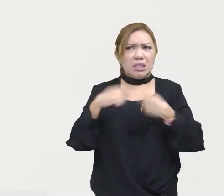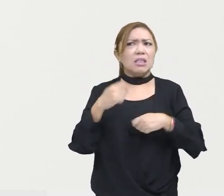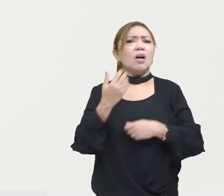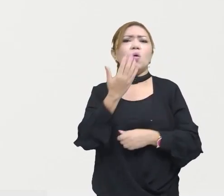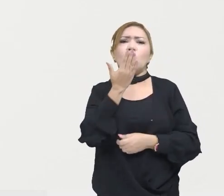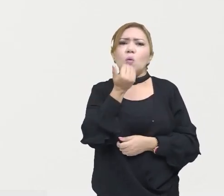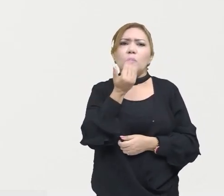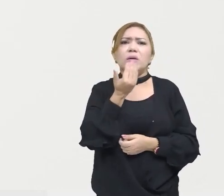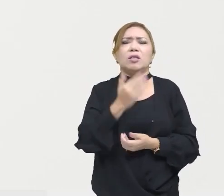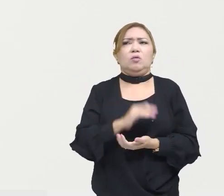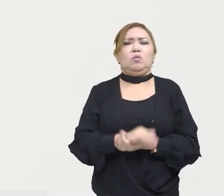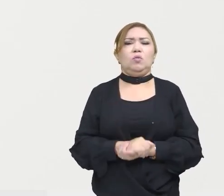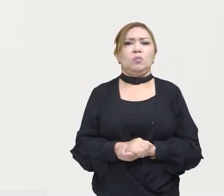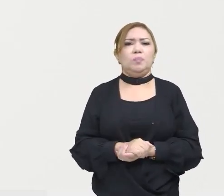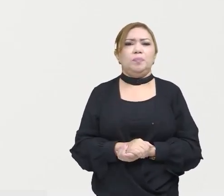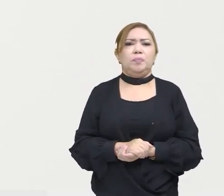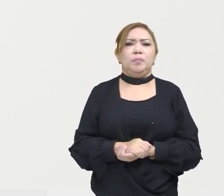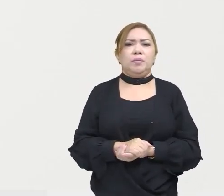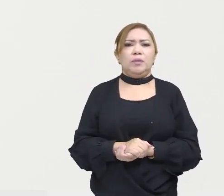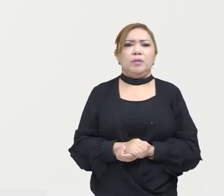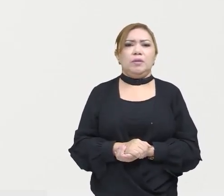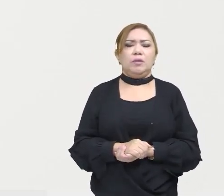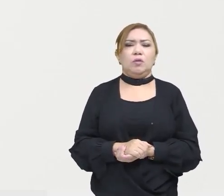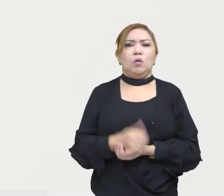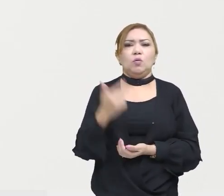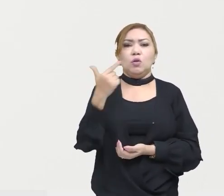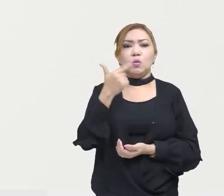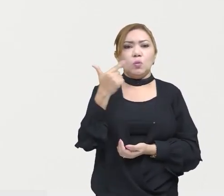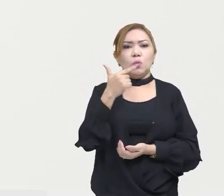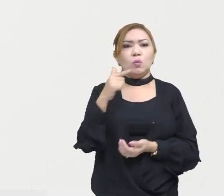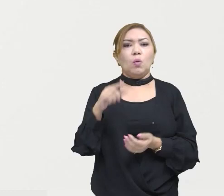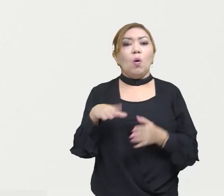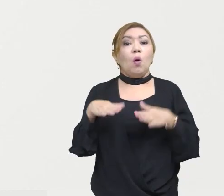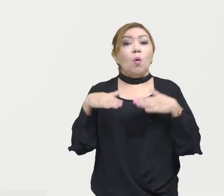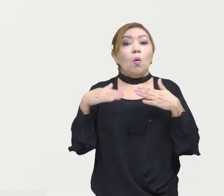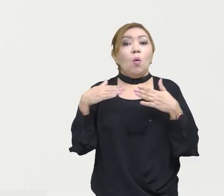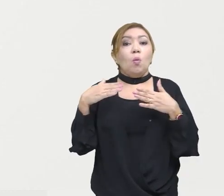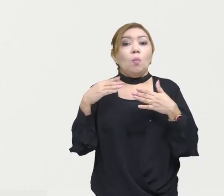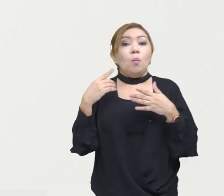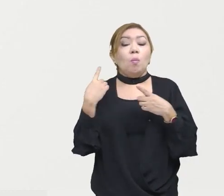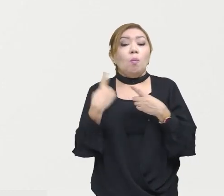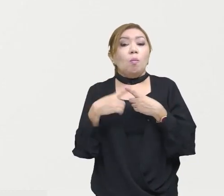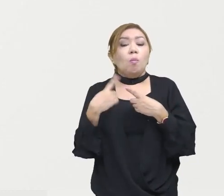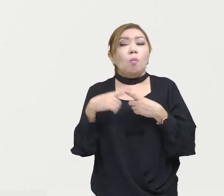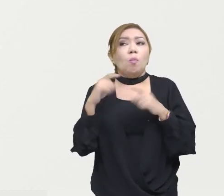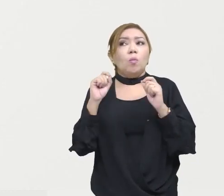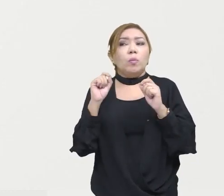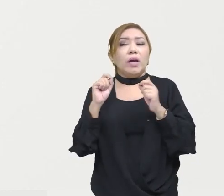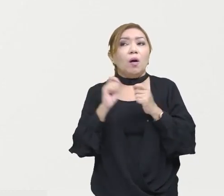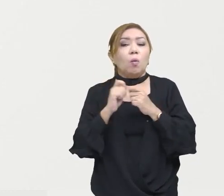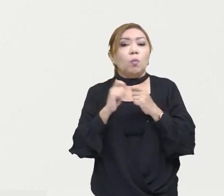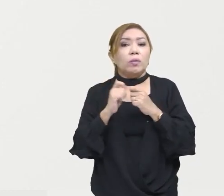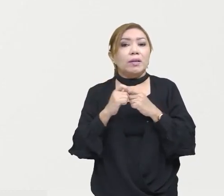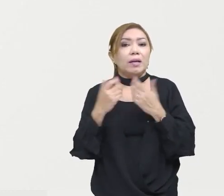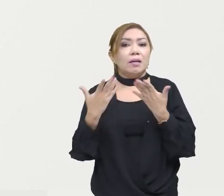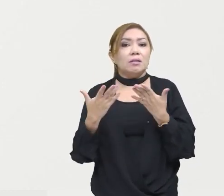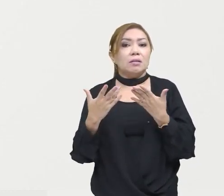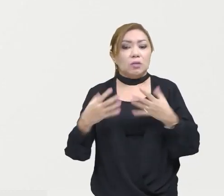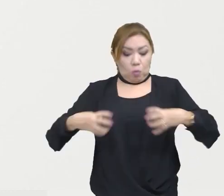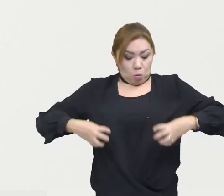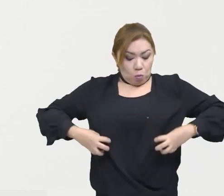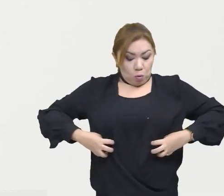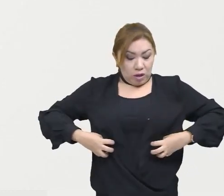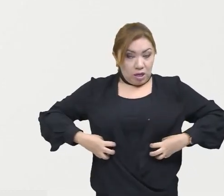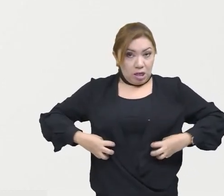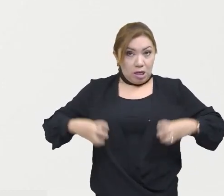Questão número 2. Qual a função dos rins no corpo do ser humano e dos animais? Qual é a